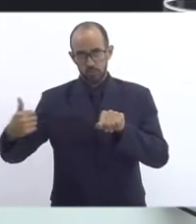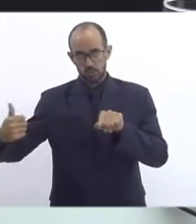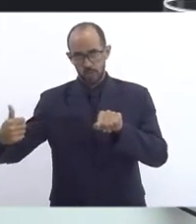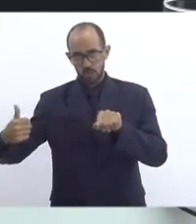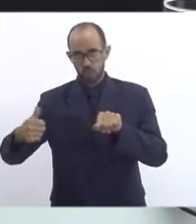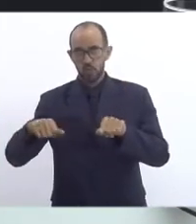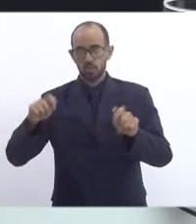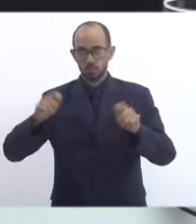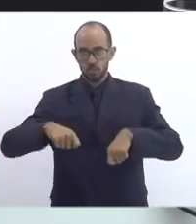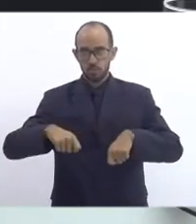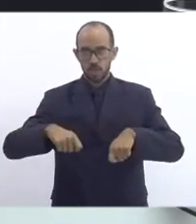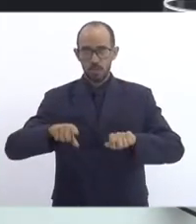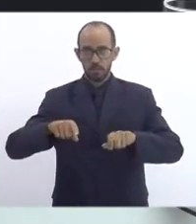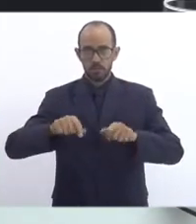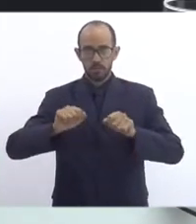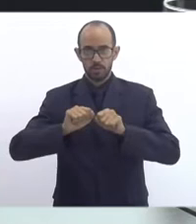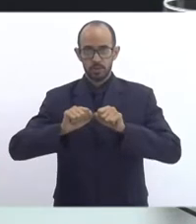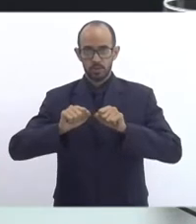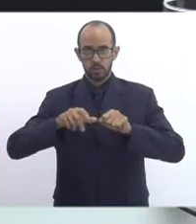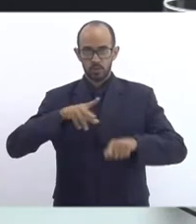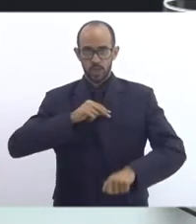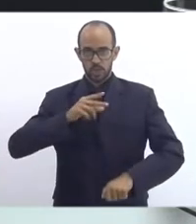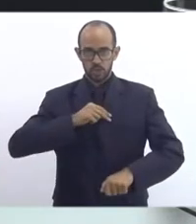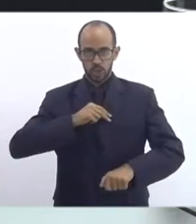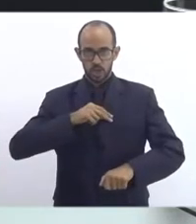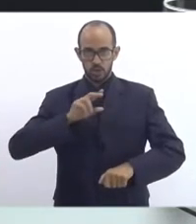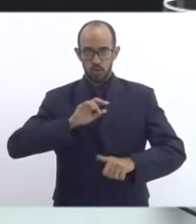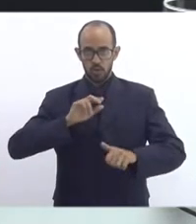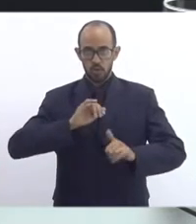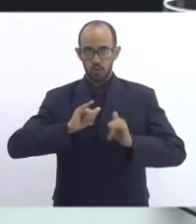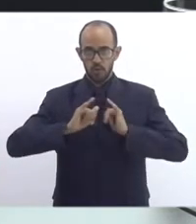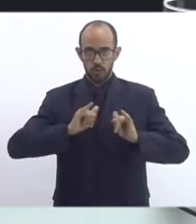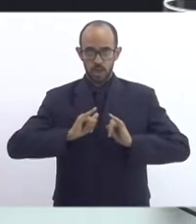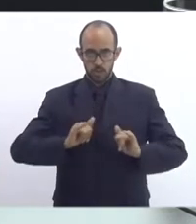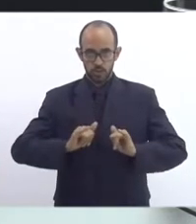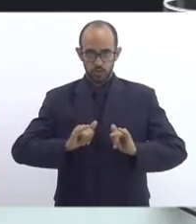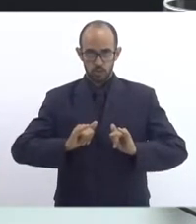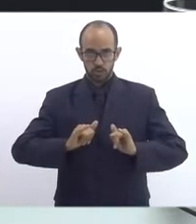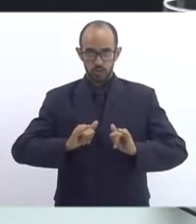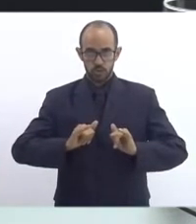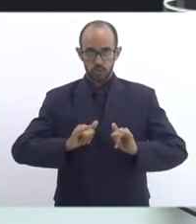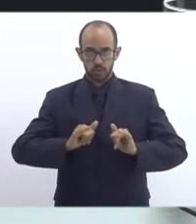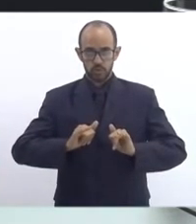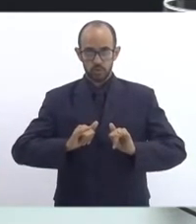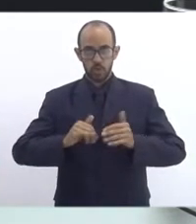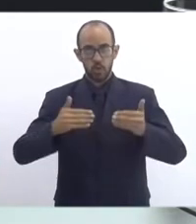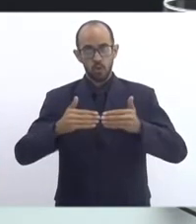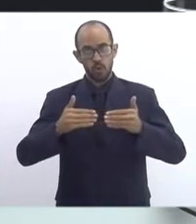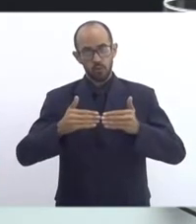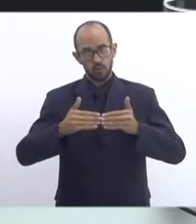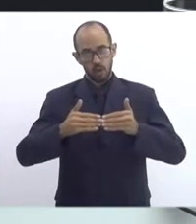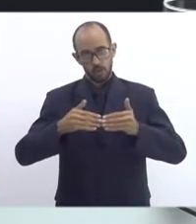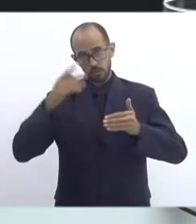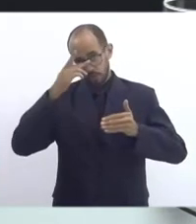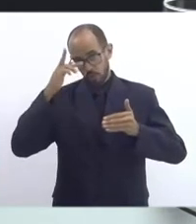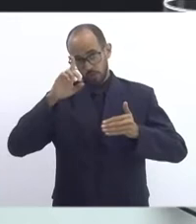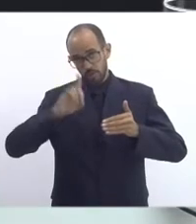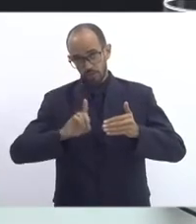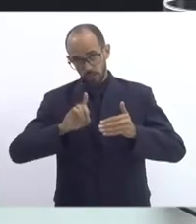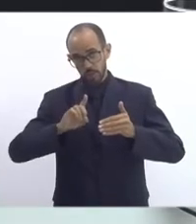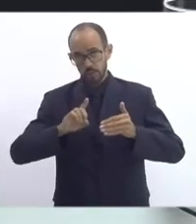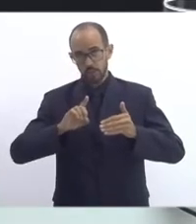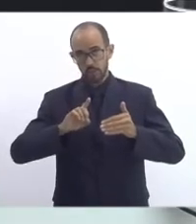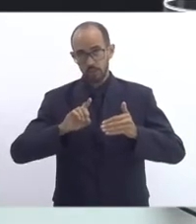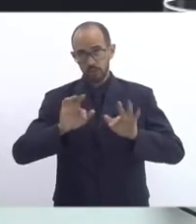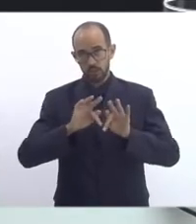crachá com informações úteis a critério da pessoa com deficiência de seus responsáveis. O Mink, é